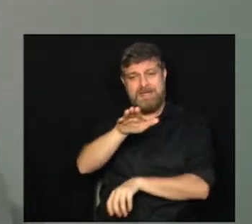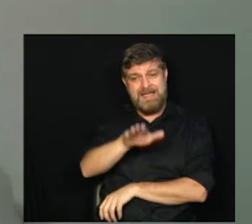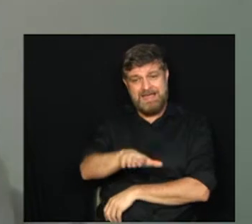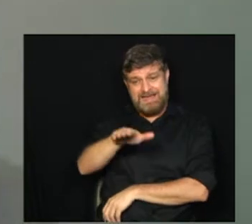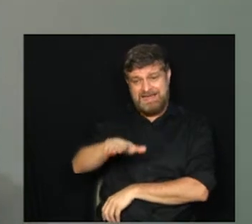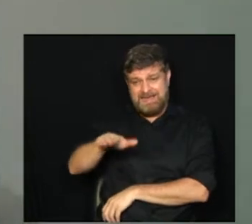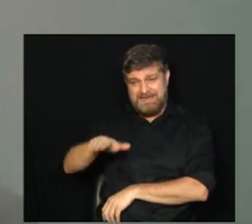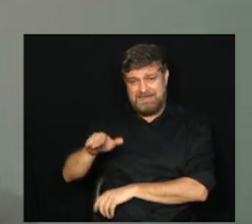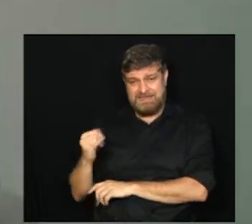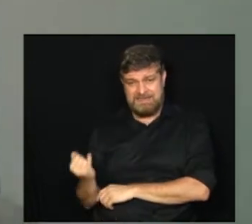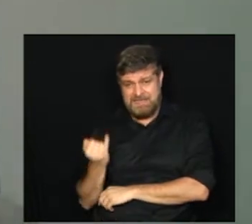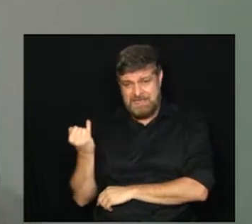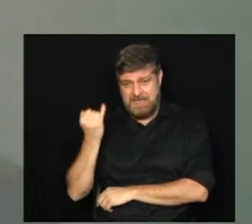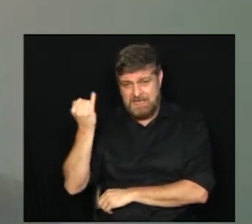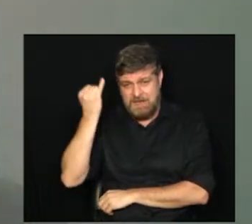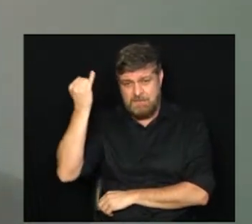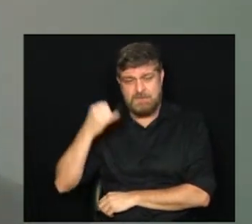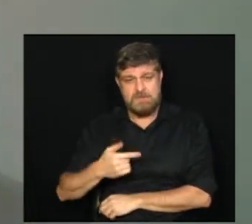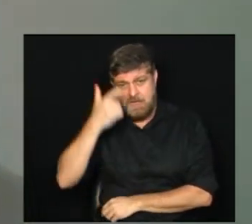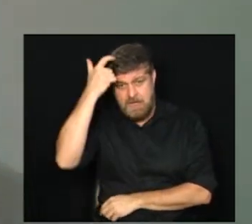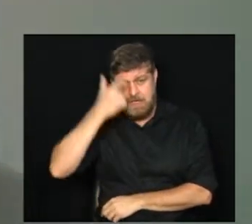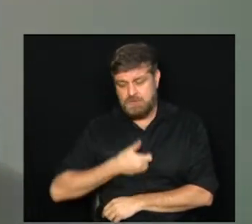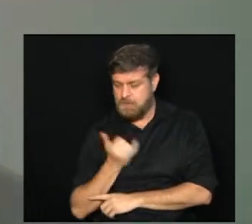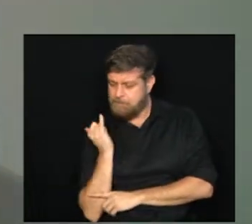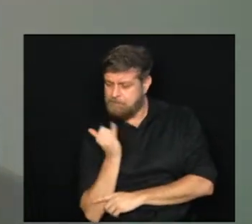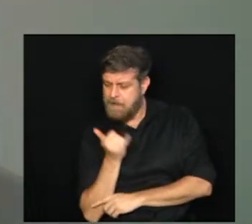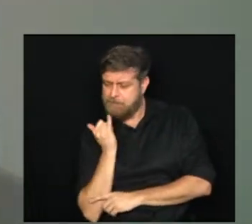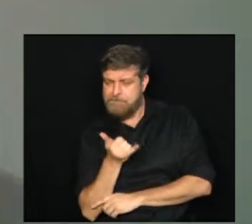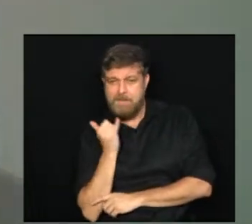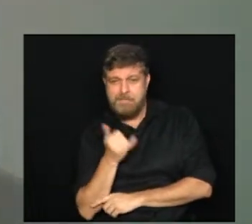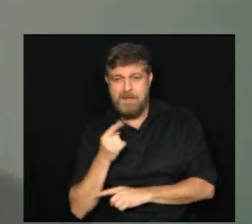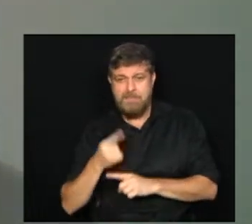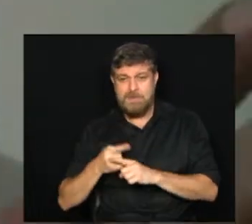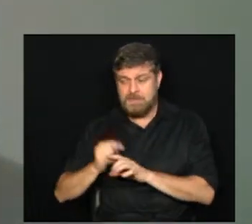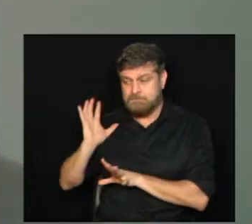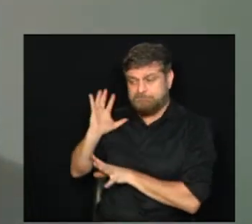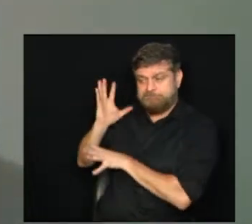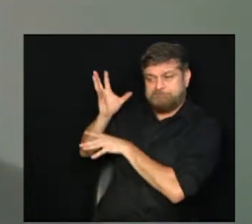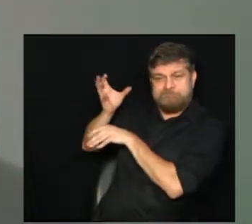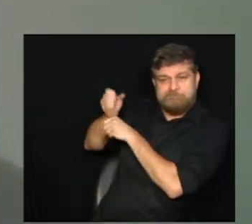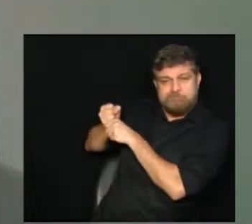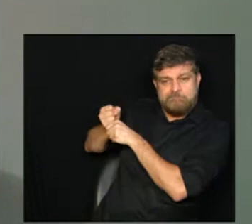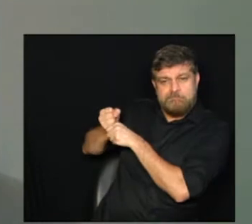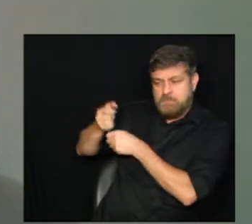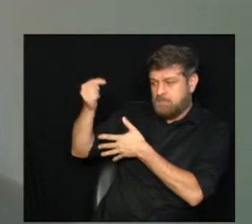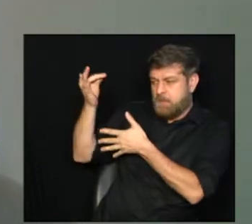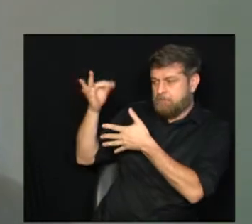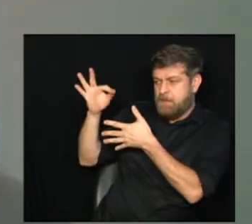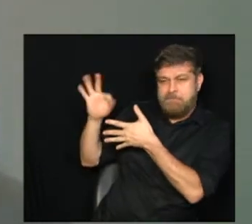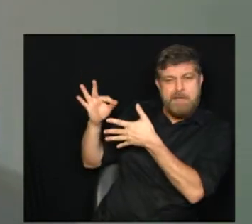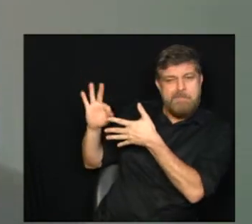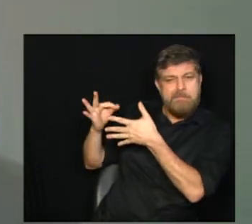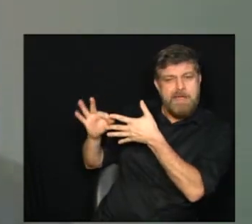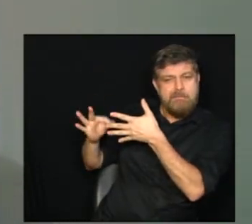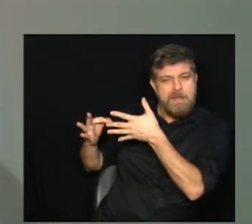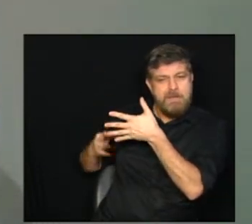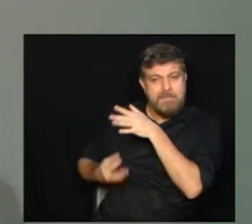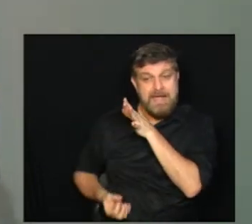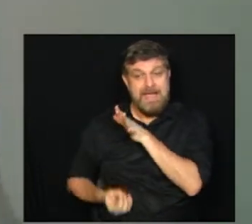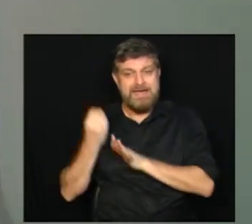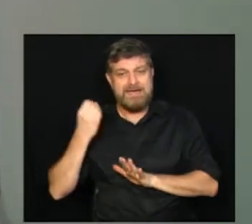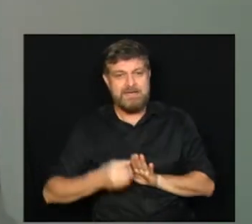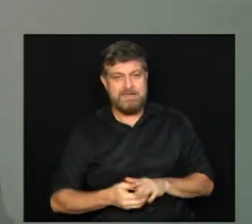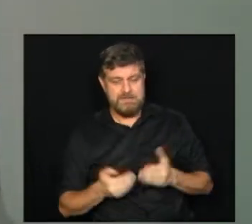eu estou fazendo toda essa introdução porque tudo isso foi levado em consideração para a construção dessa